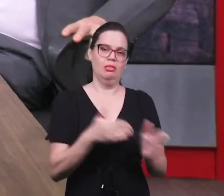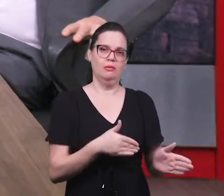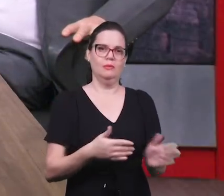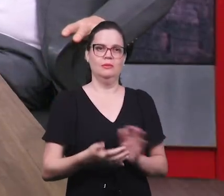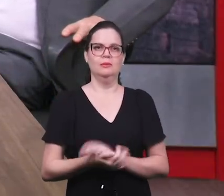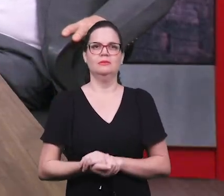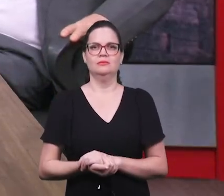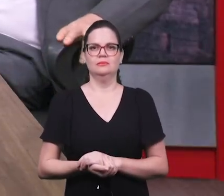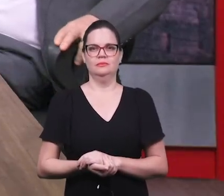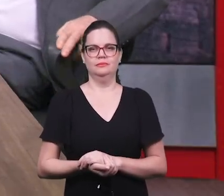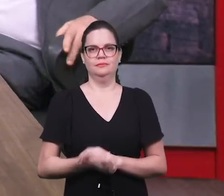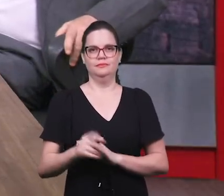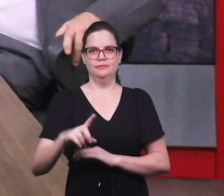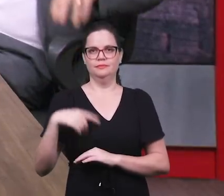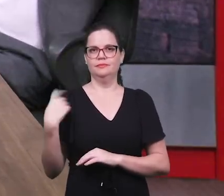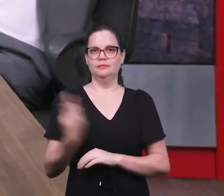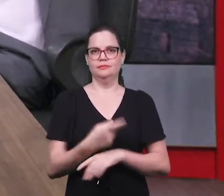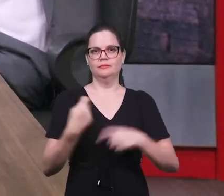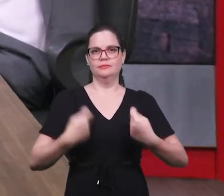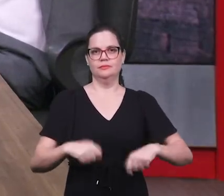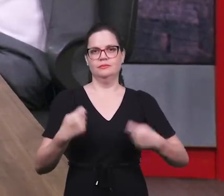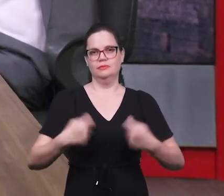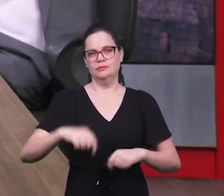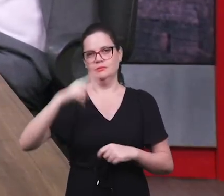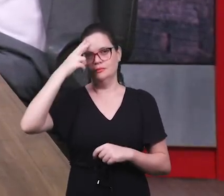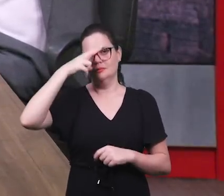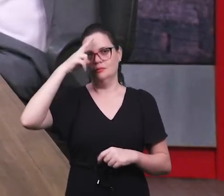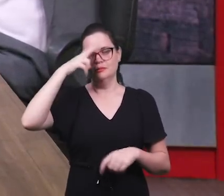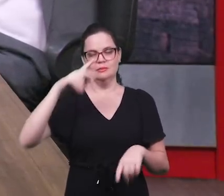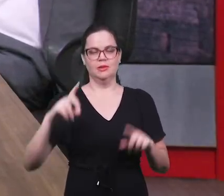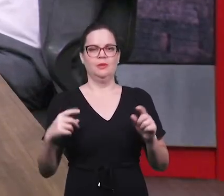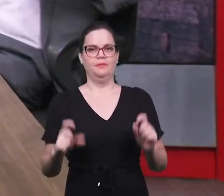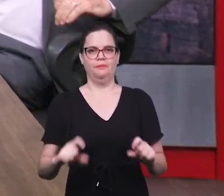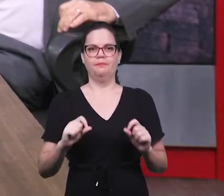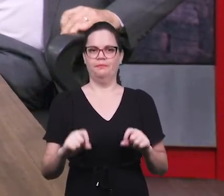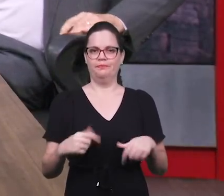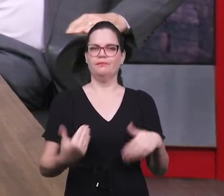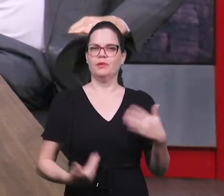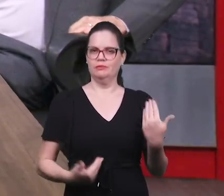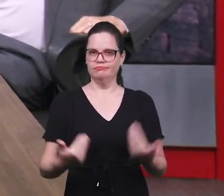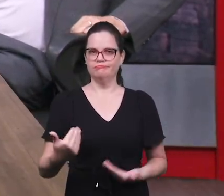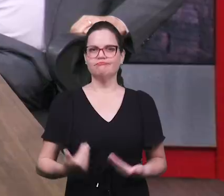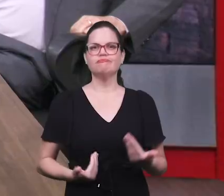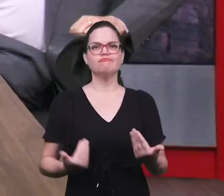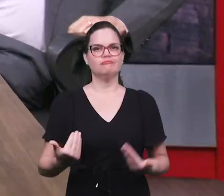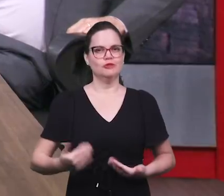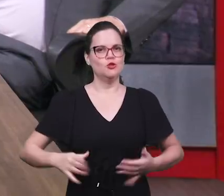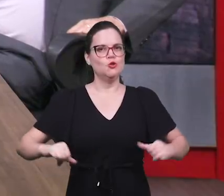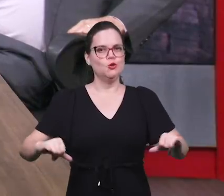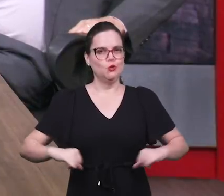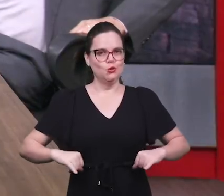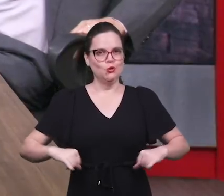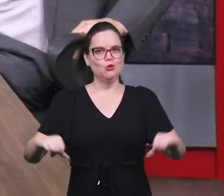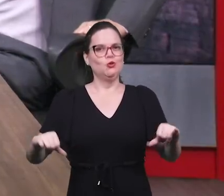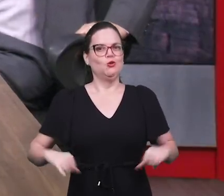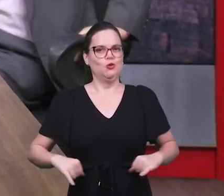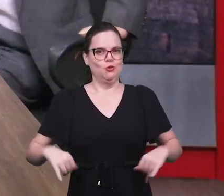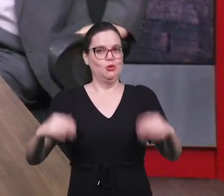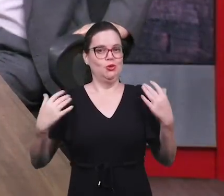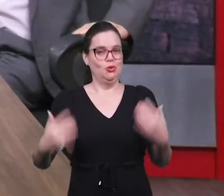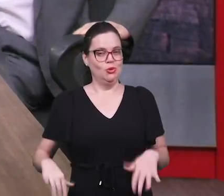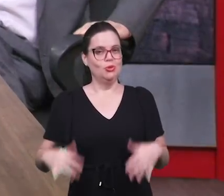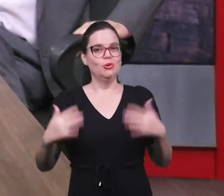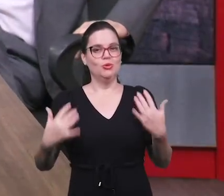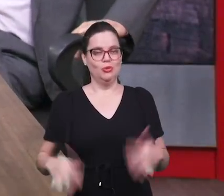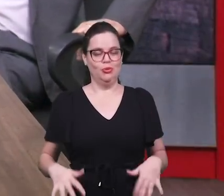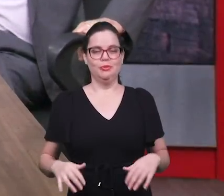Exatamente. Nós temos que lembrar que os cristãos sofreram muito, viu? Sofreram muito. Você vai ver que